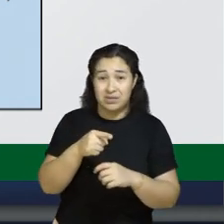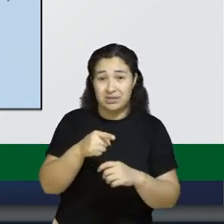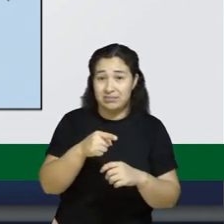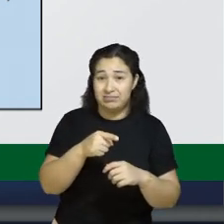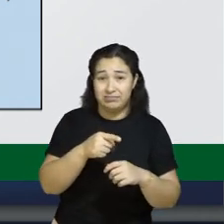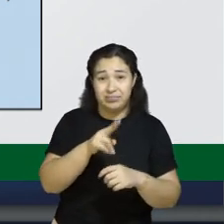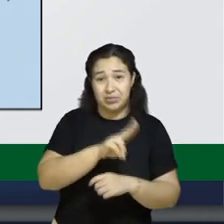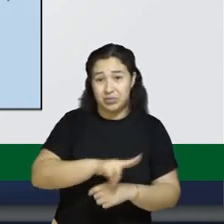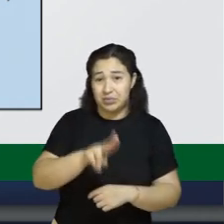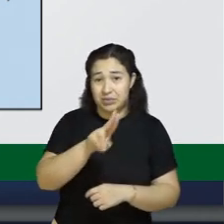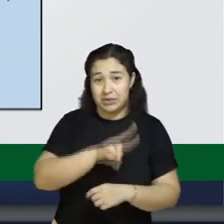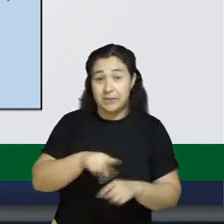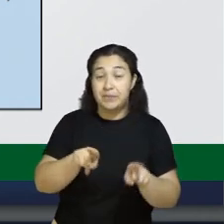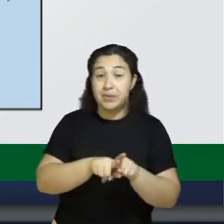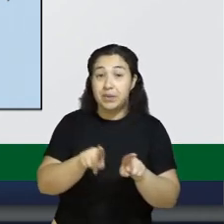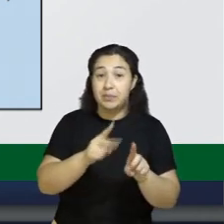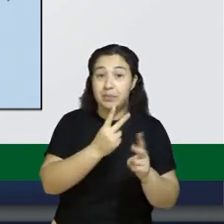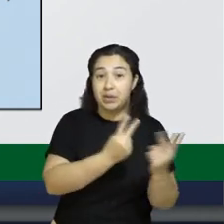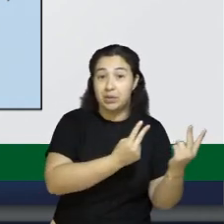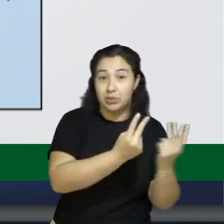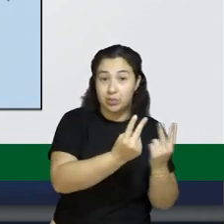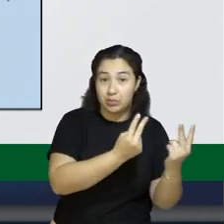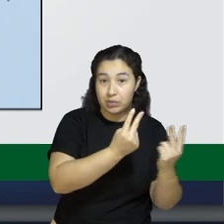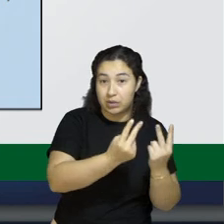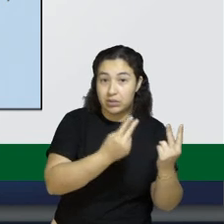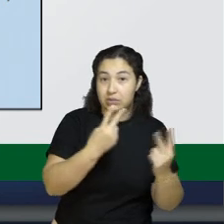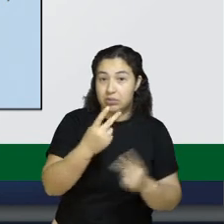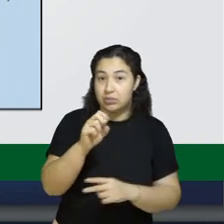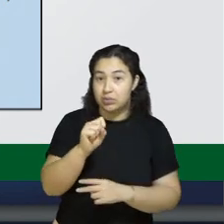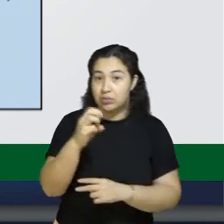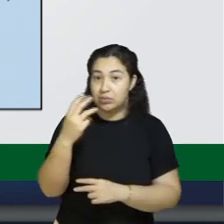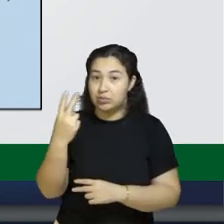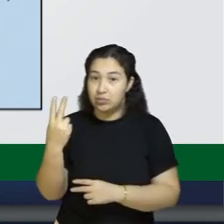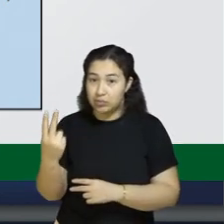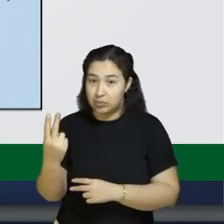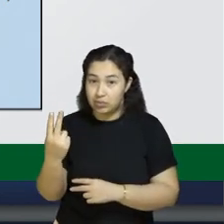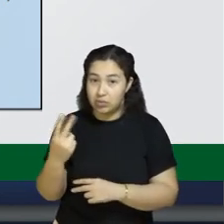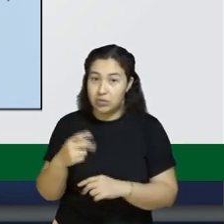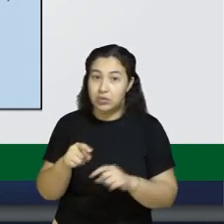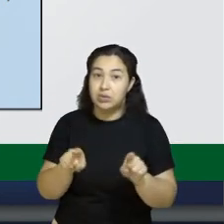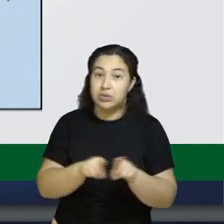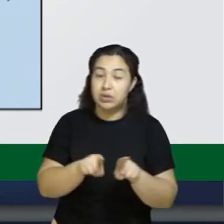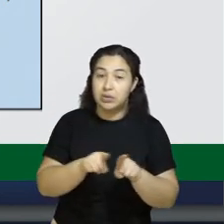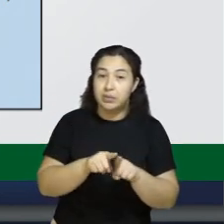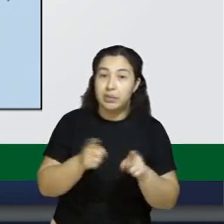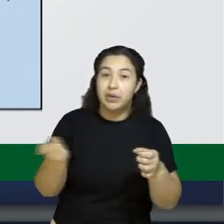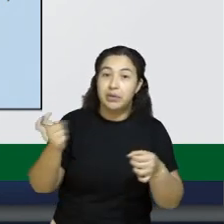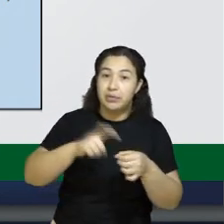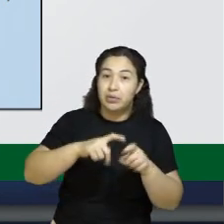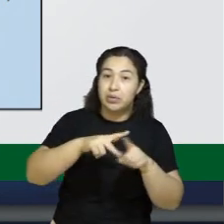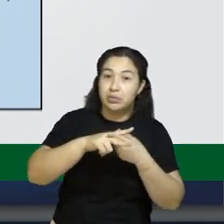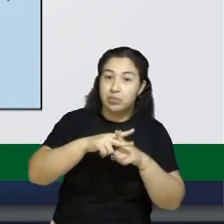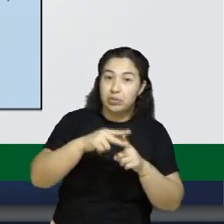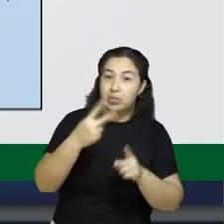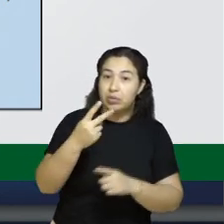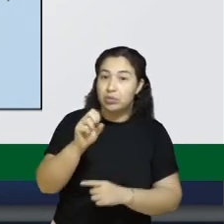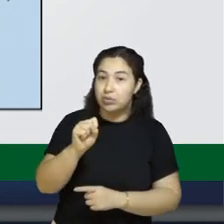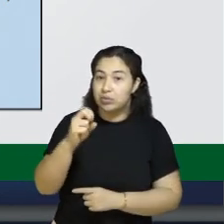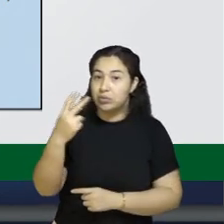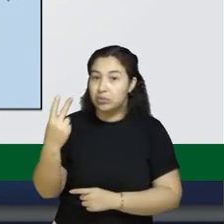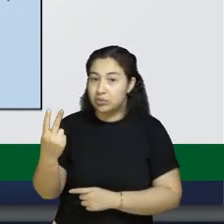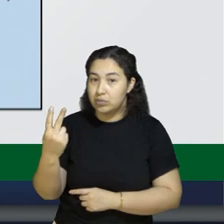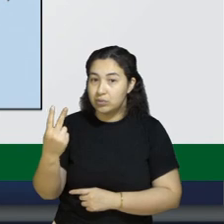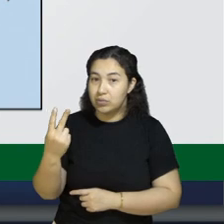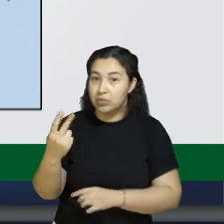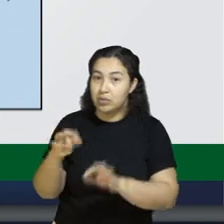A duplicação do trecho 282 Chapecó-Irani, continuação da recuperação da 282, uma solução definitiva também para o trevo